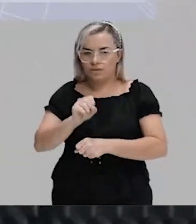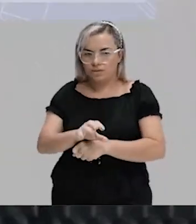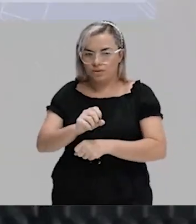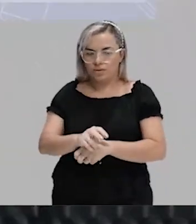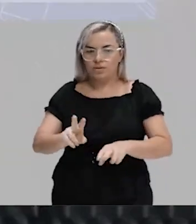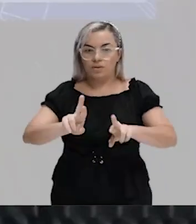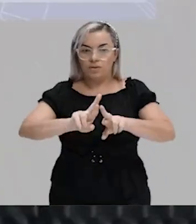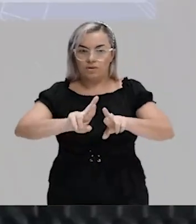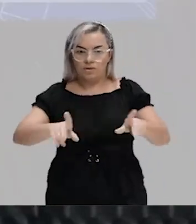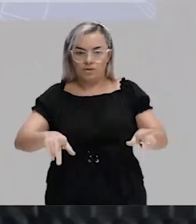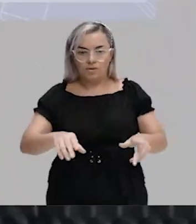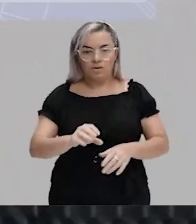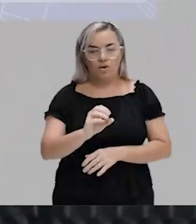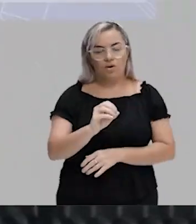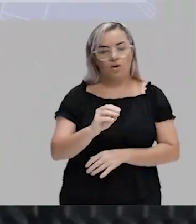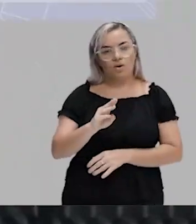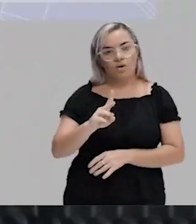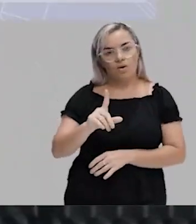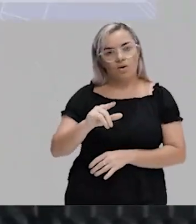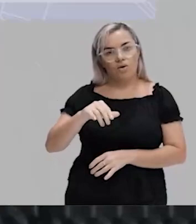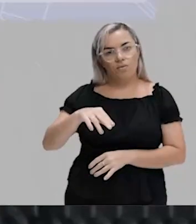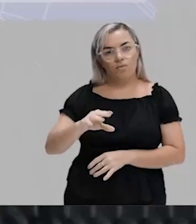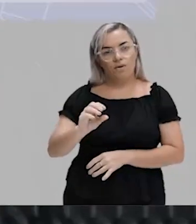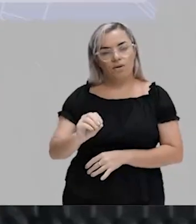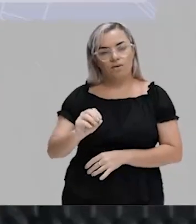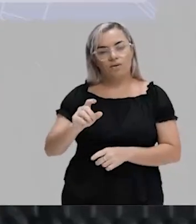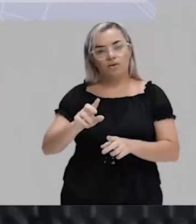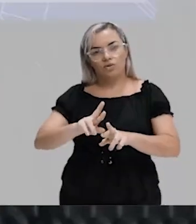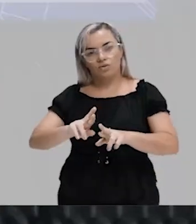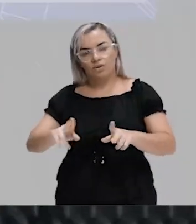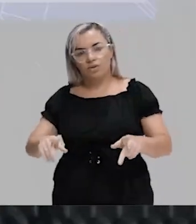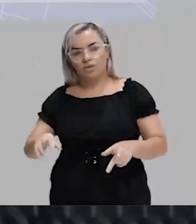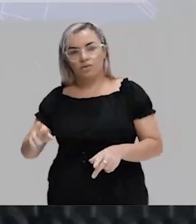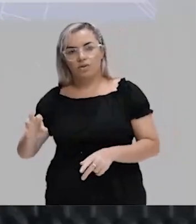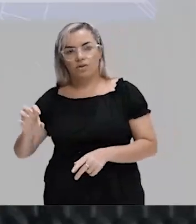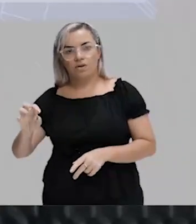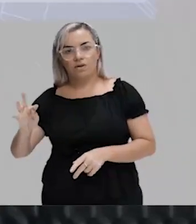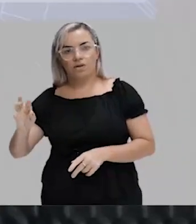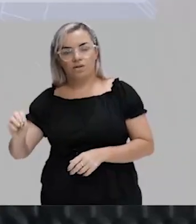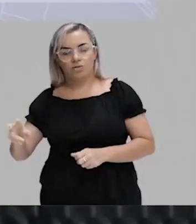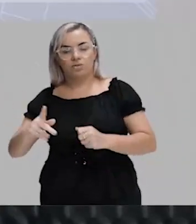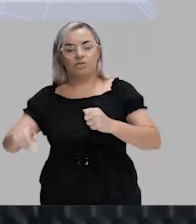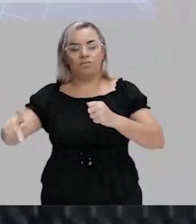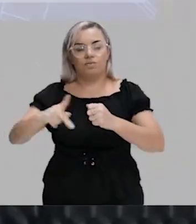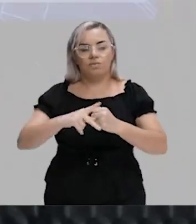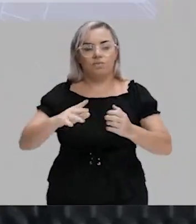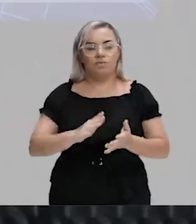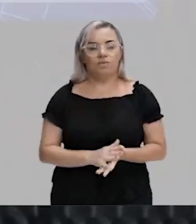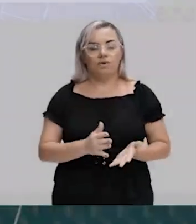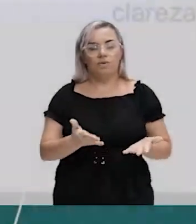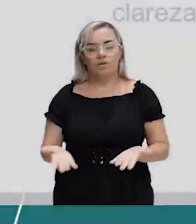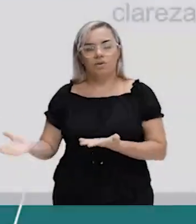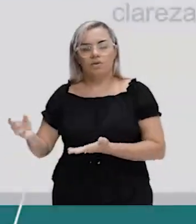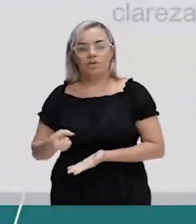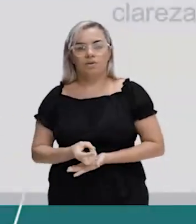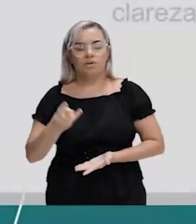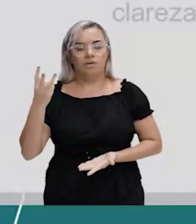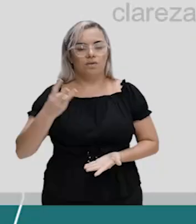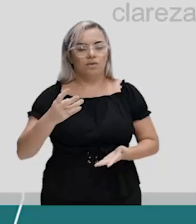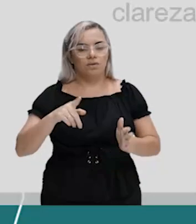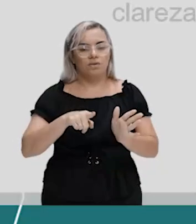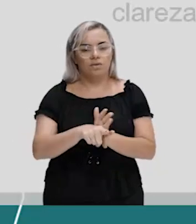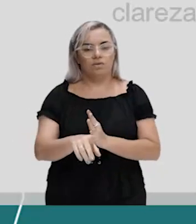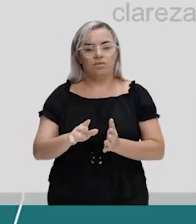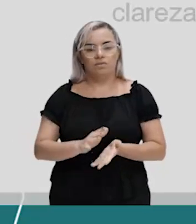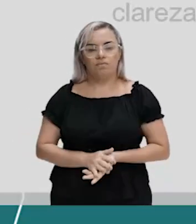pronomes oblíquos e pronomes pessoais do caso reto, né? Do caso reto, do caso oblíquo. Vamos aqui para a terceira